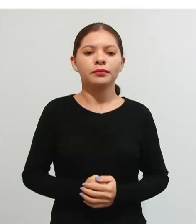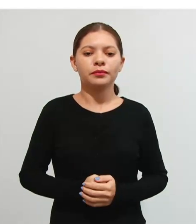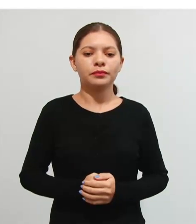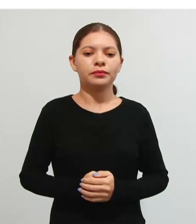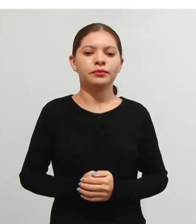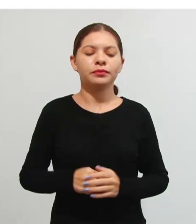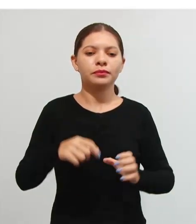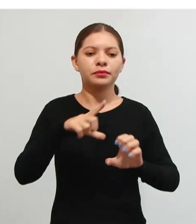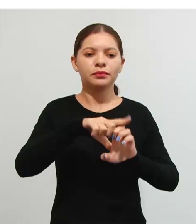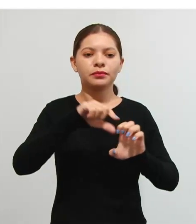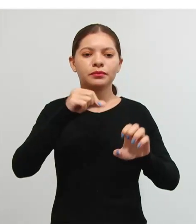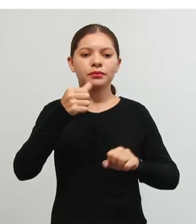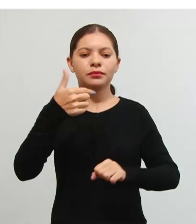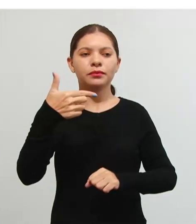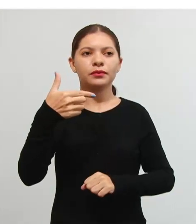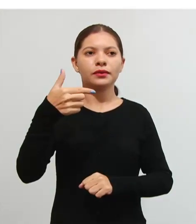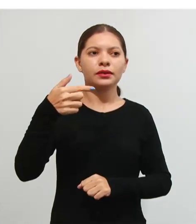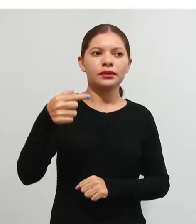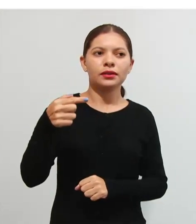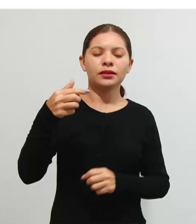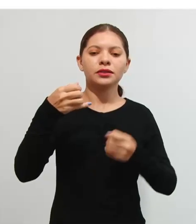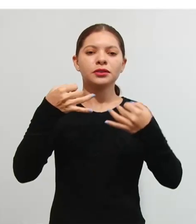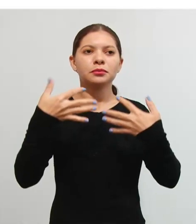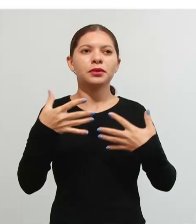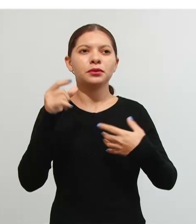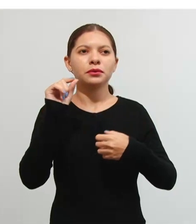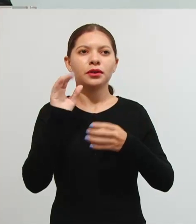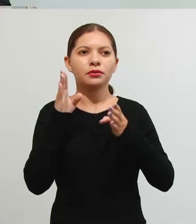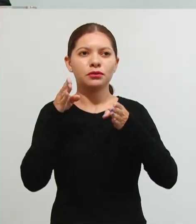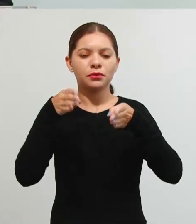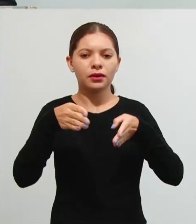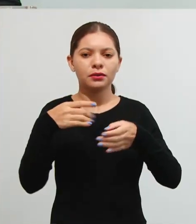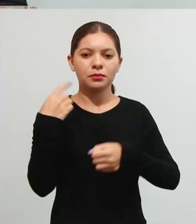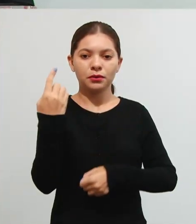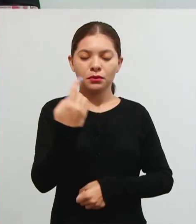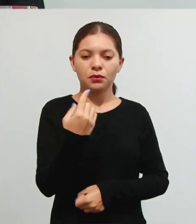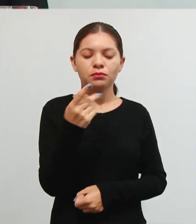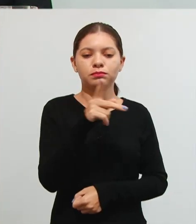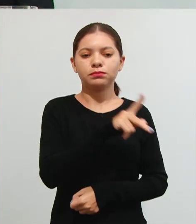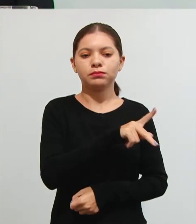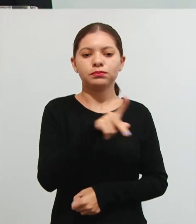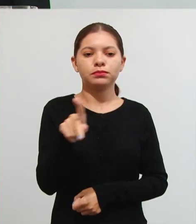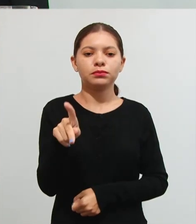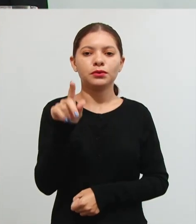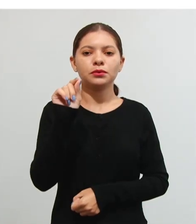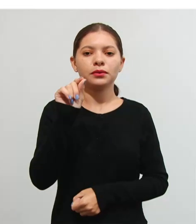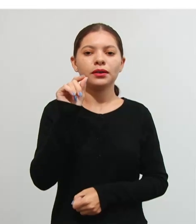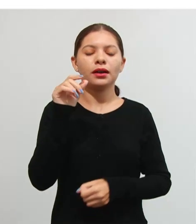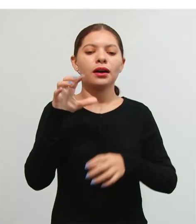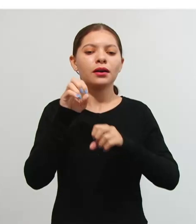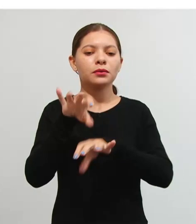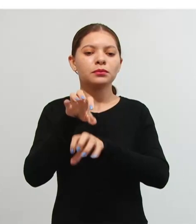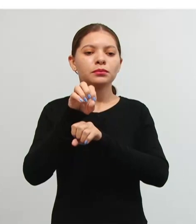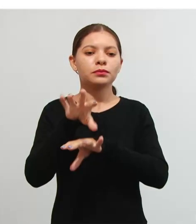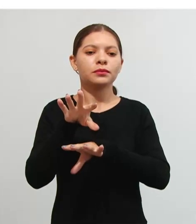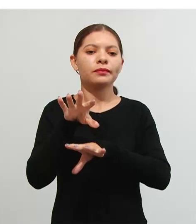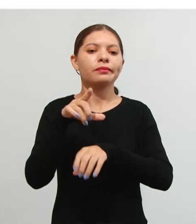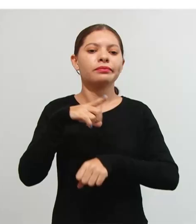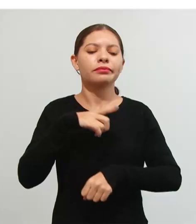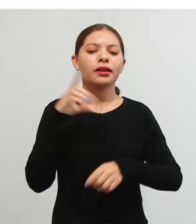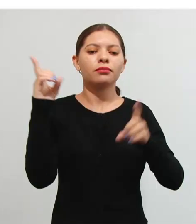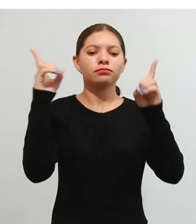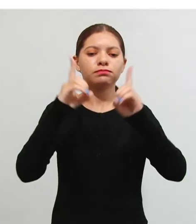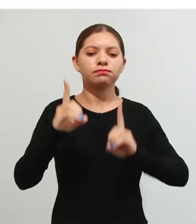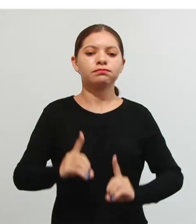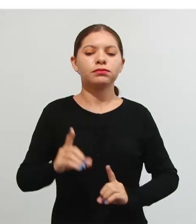artigo 27, que ele diz, então, focado para nós, professores, que a educação constitui direito da pessoa